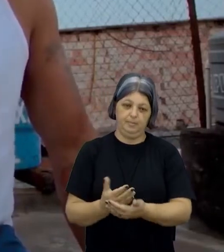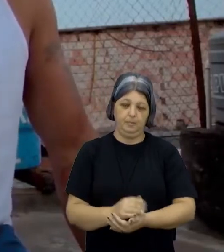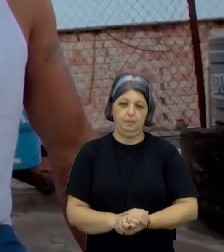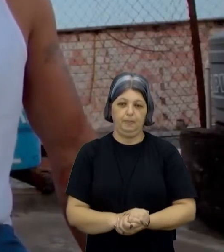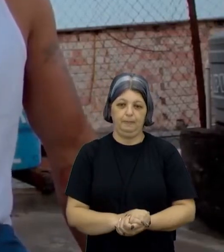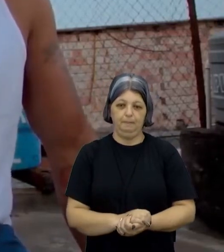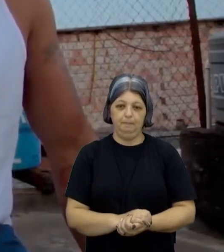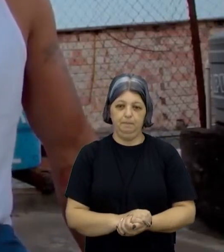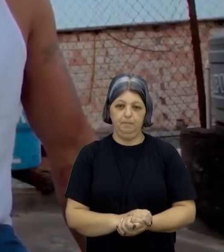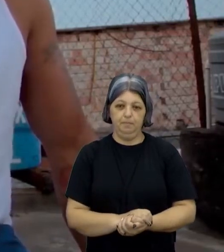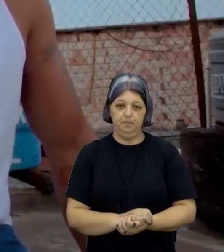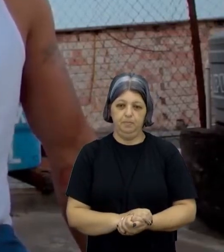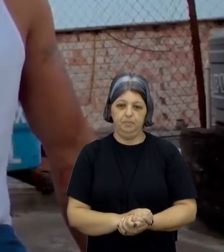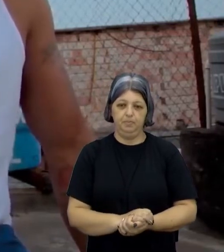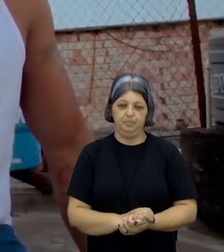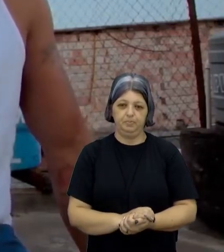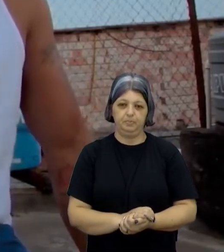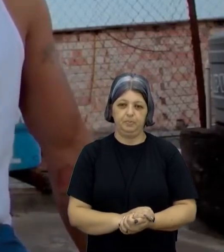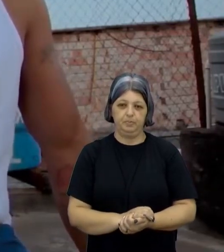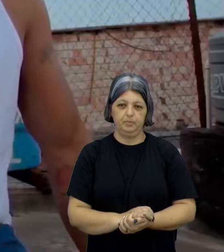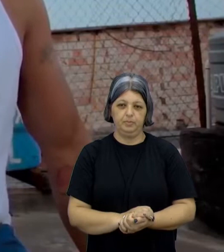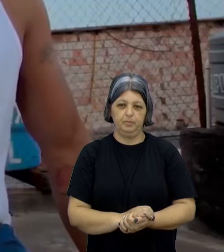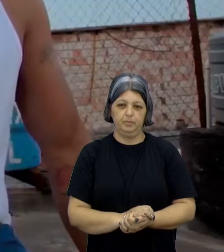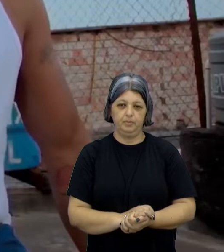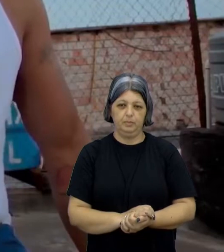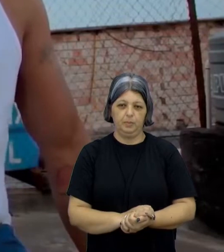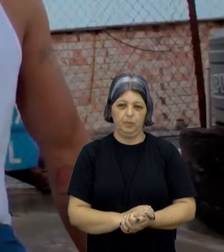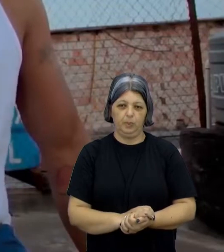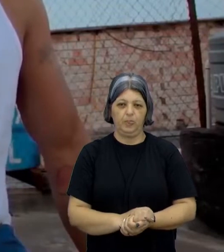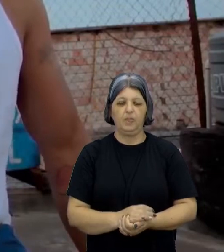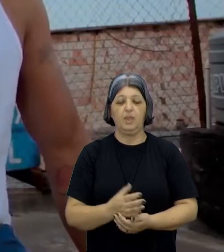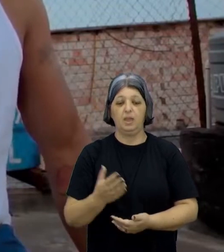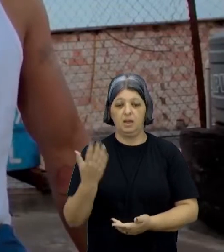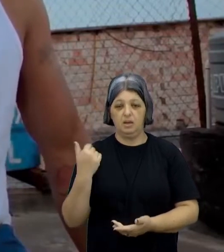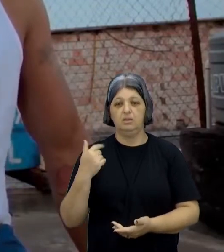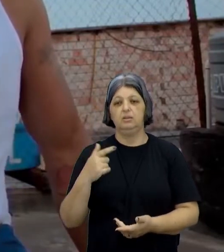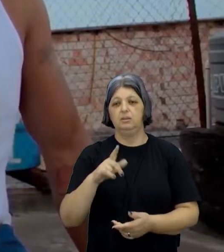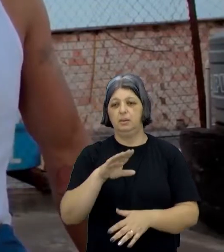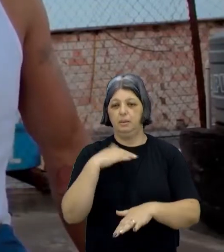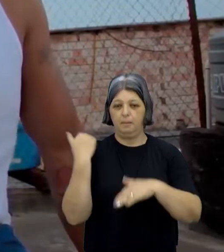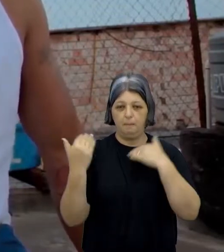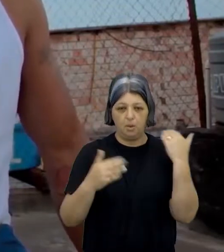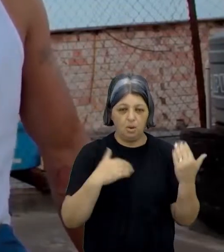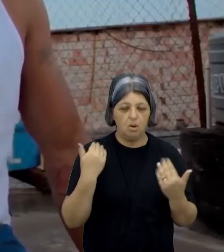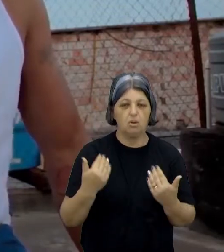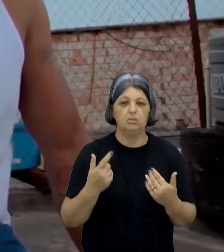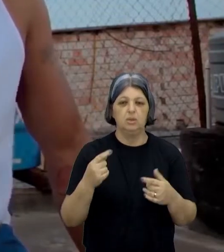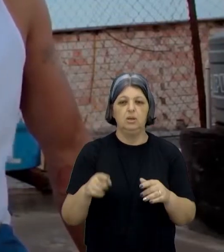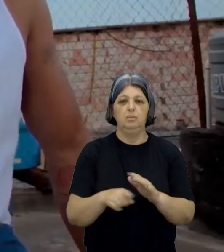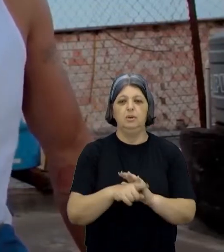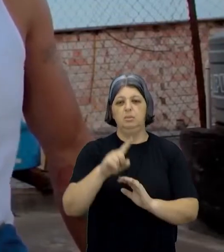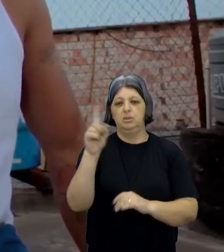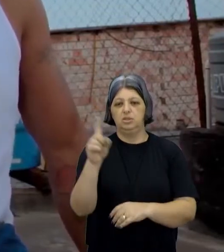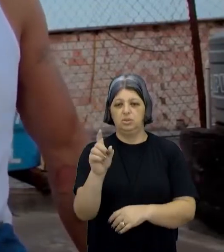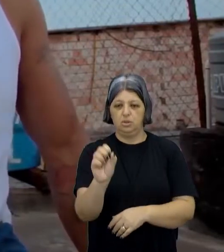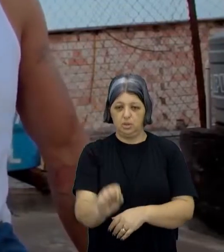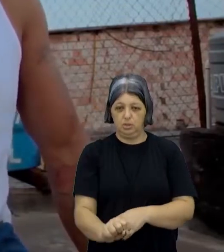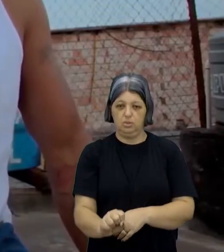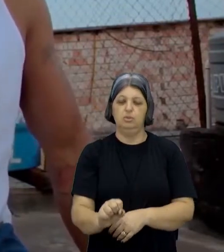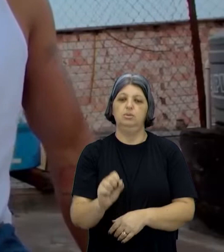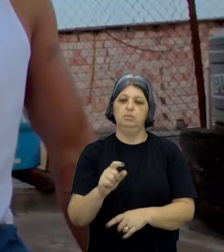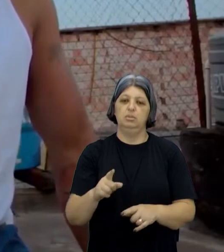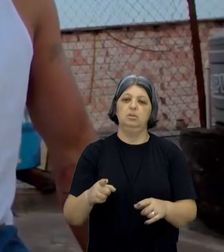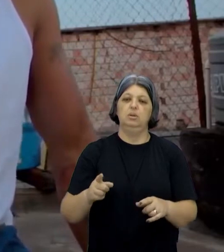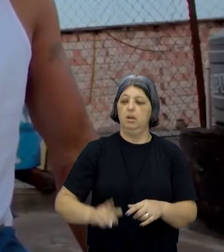a mortalidade aqui na Zona Sul era o recorde mundial, Capão Redondo. Então a gente cresceu nos